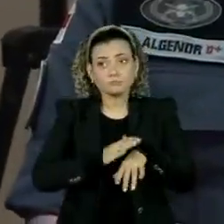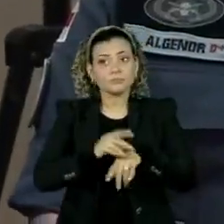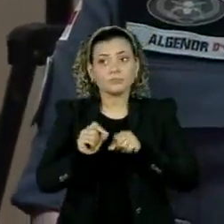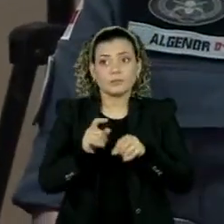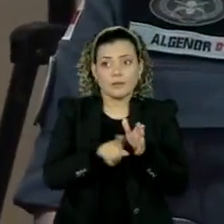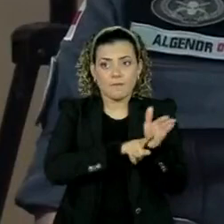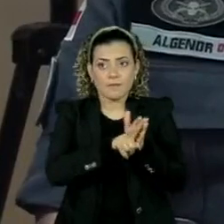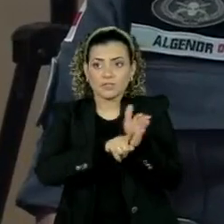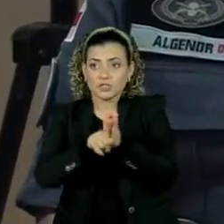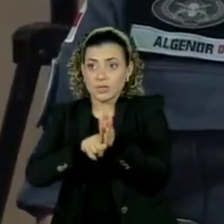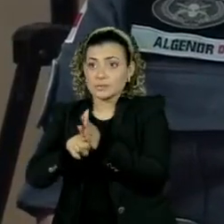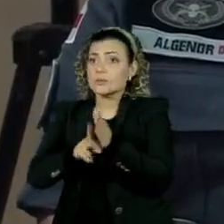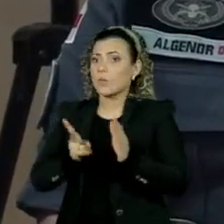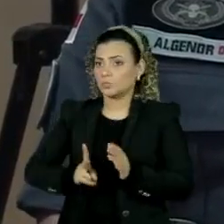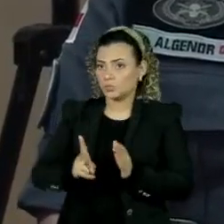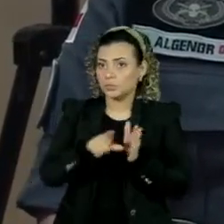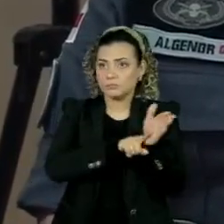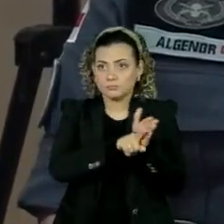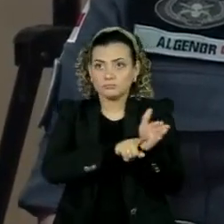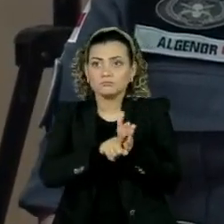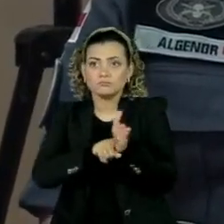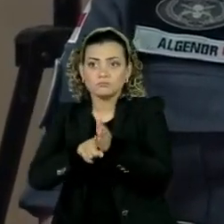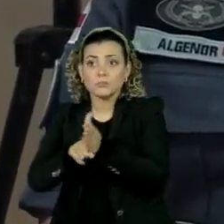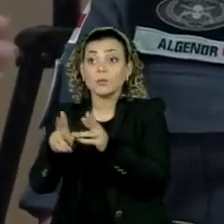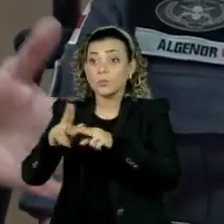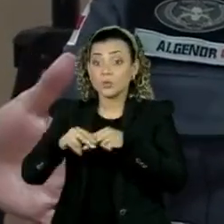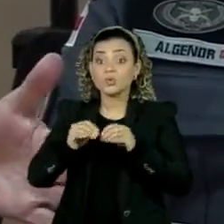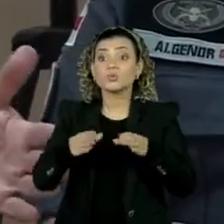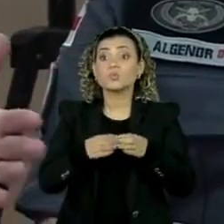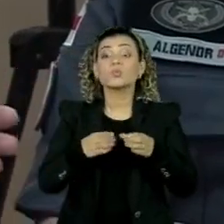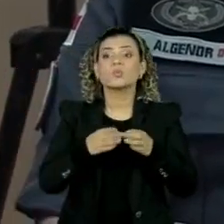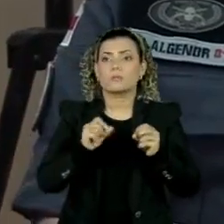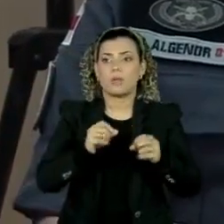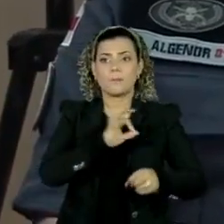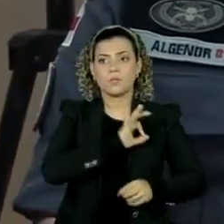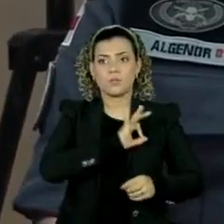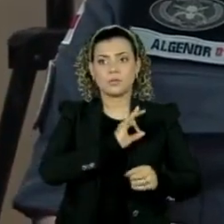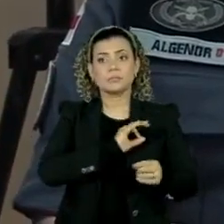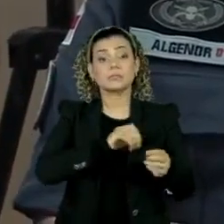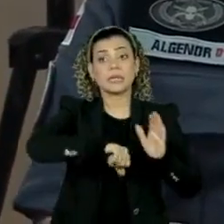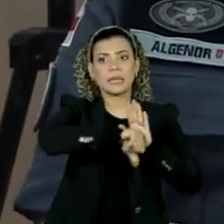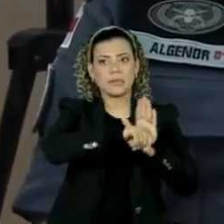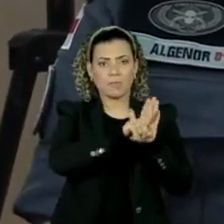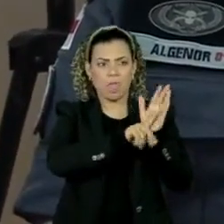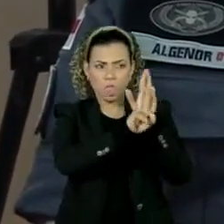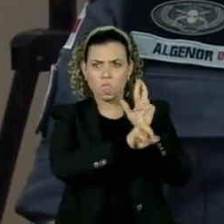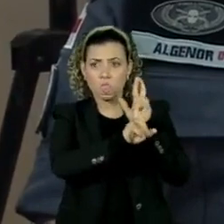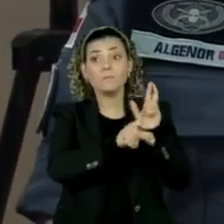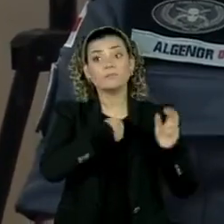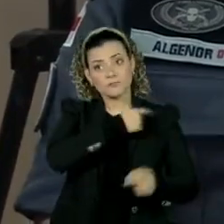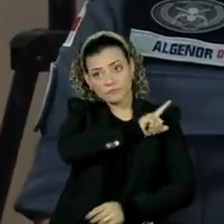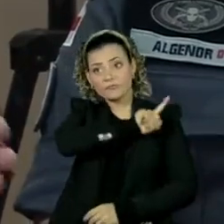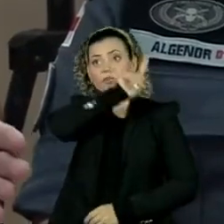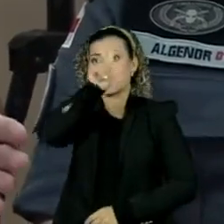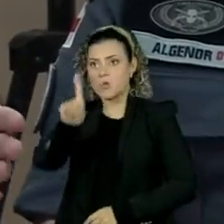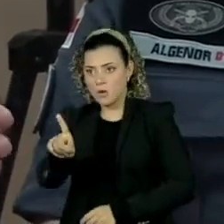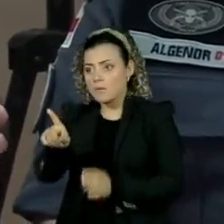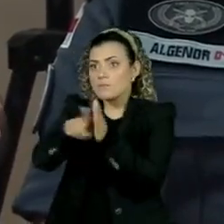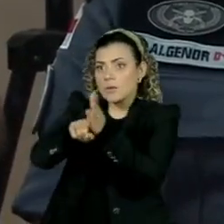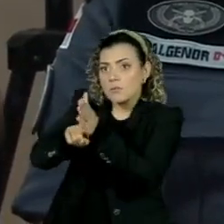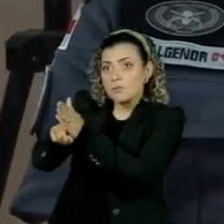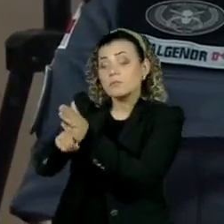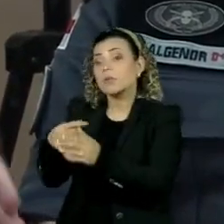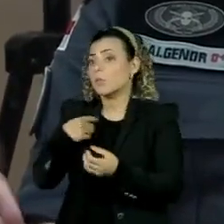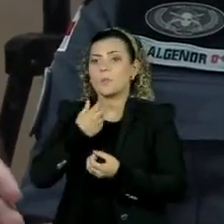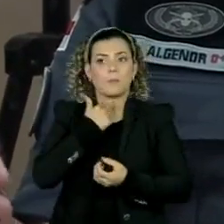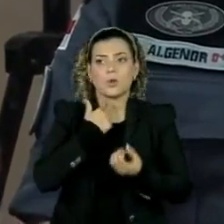linha de investigação Por isso tá indo o perito criminal para lá não posso passar mais informações pode ser pode dar